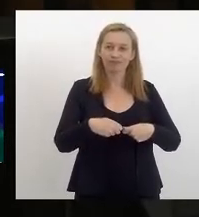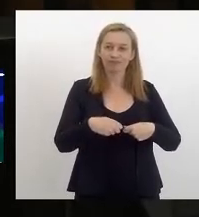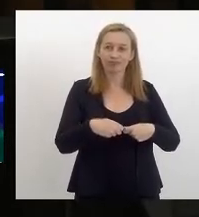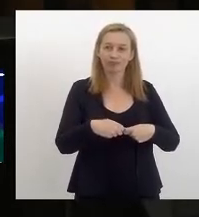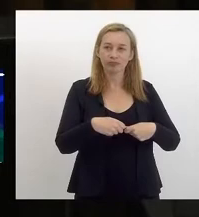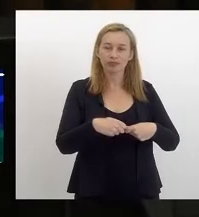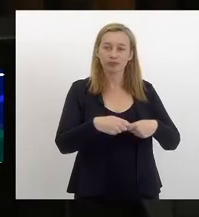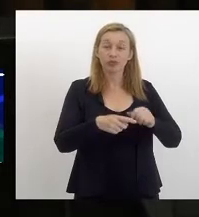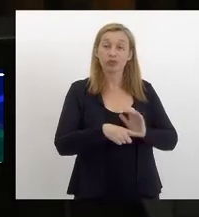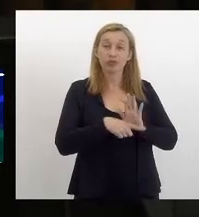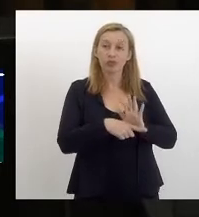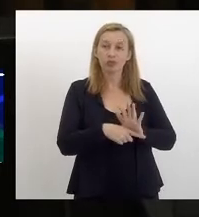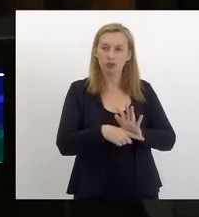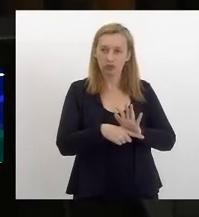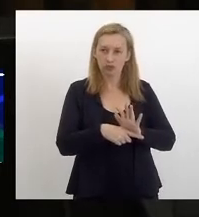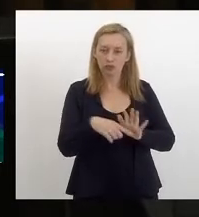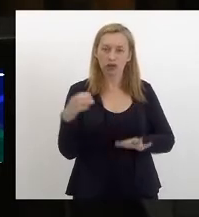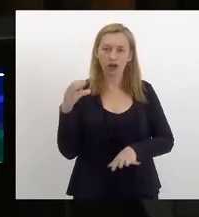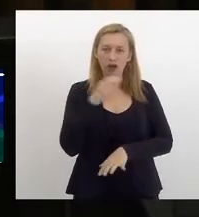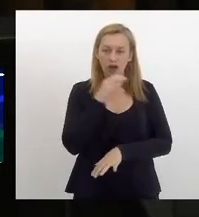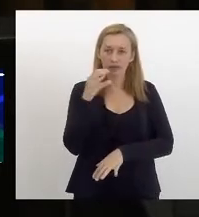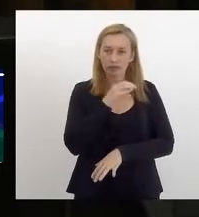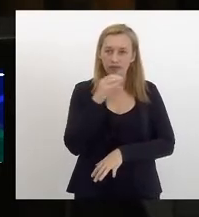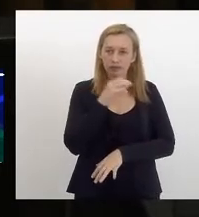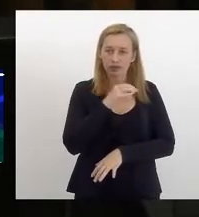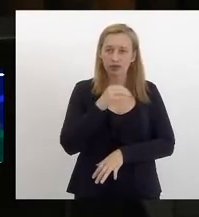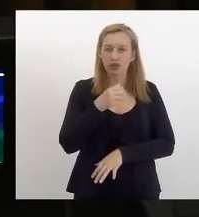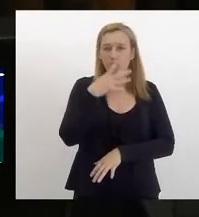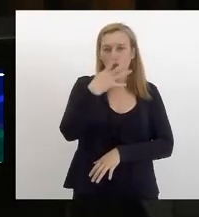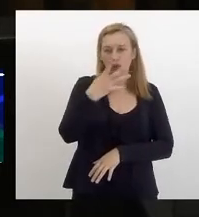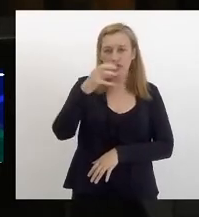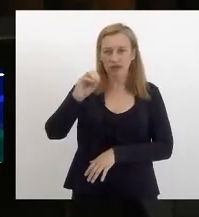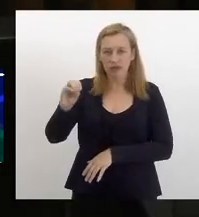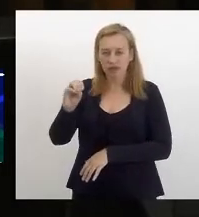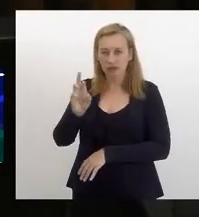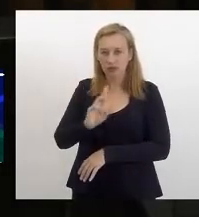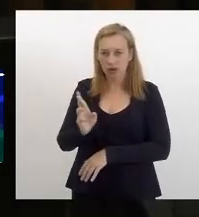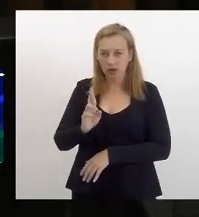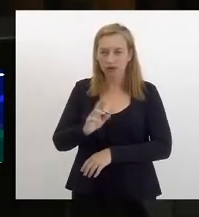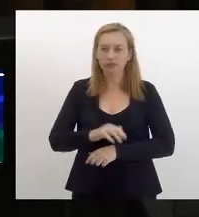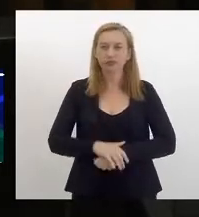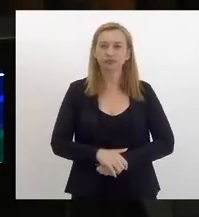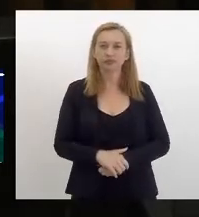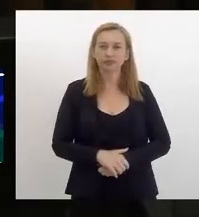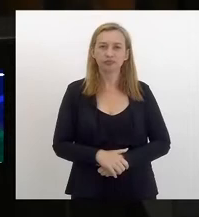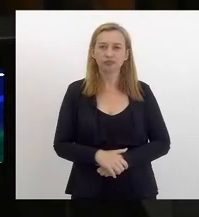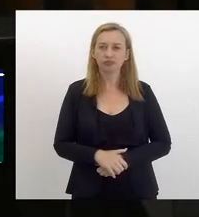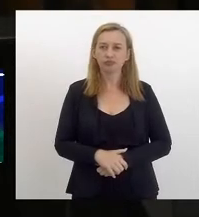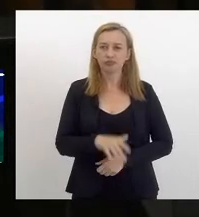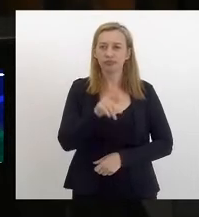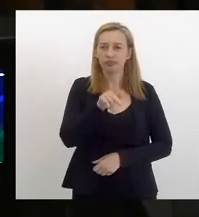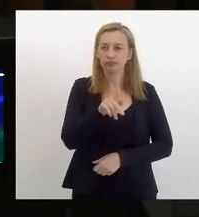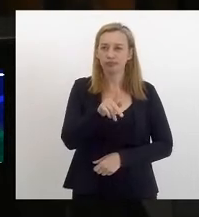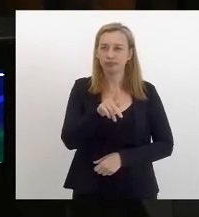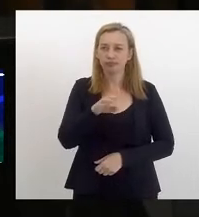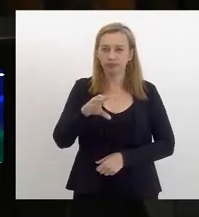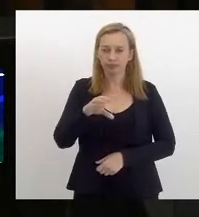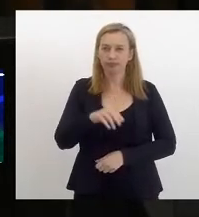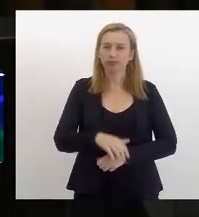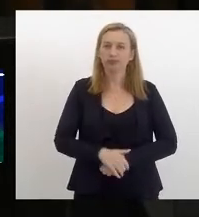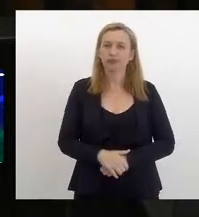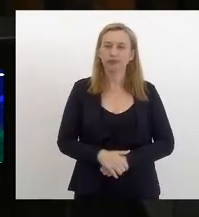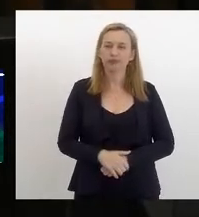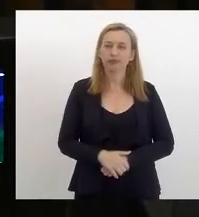emergencial de no mínimo 400 reais a PEC dos precatórios